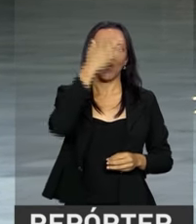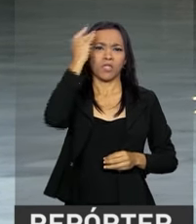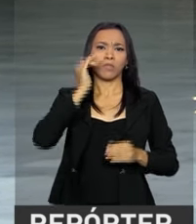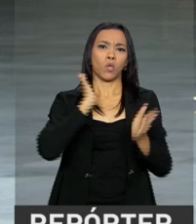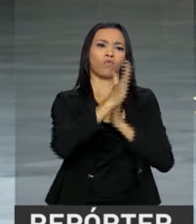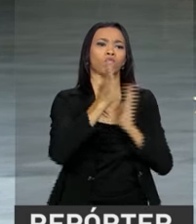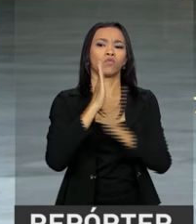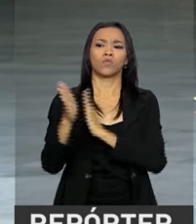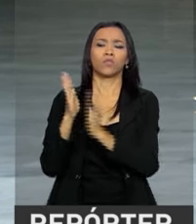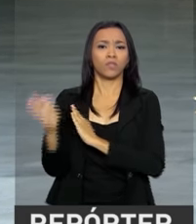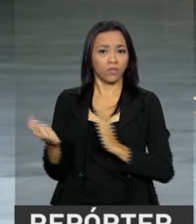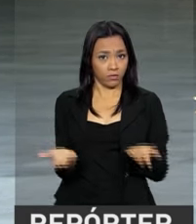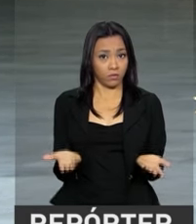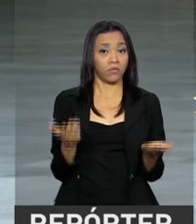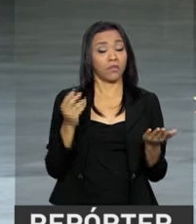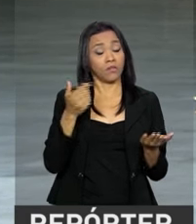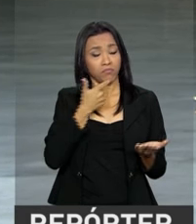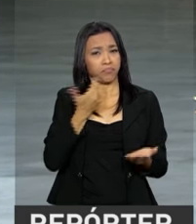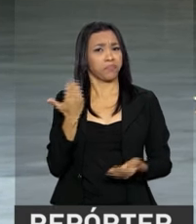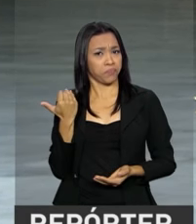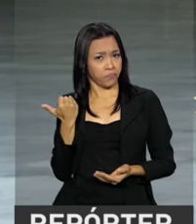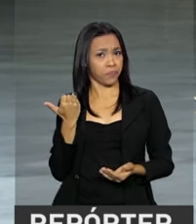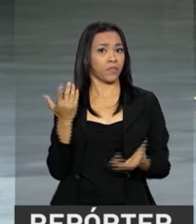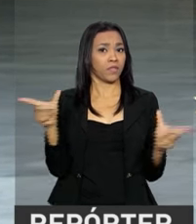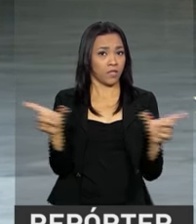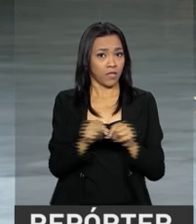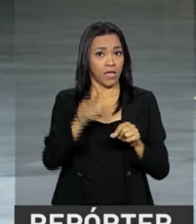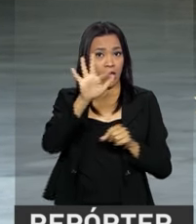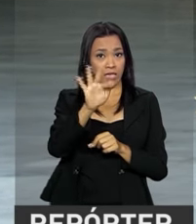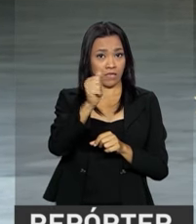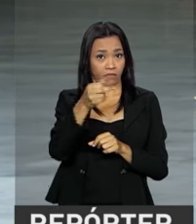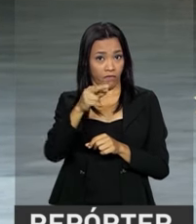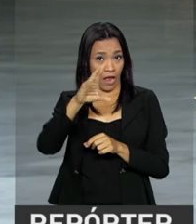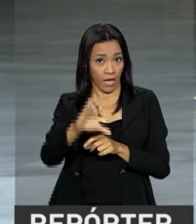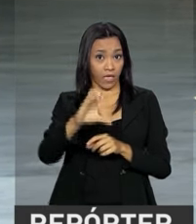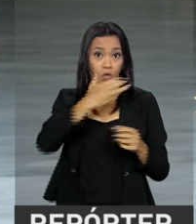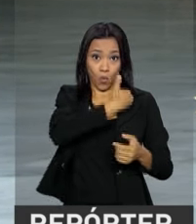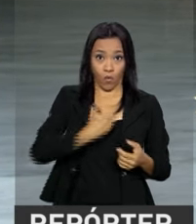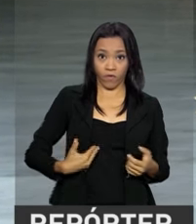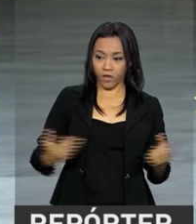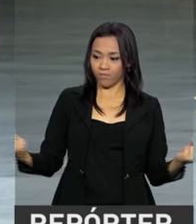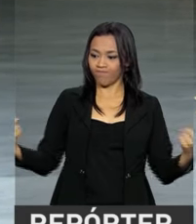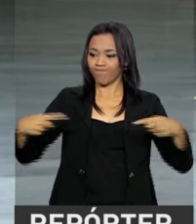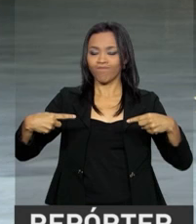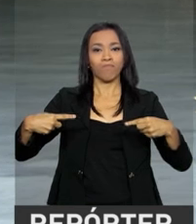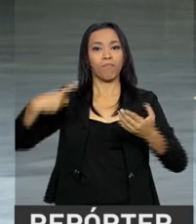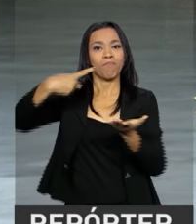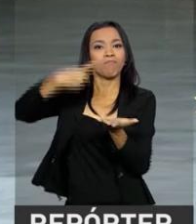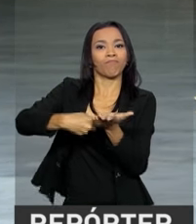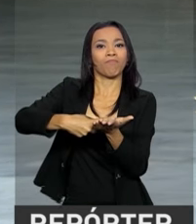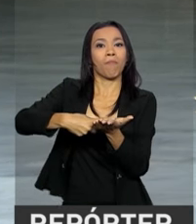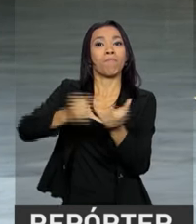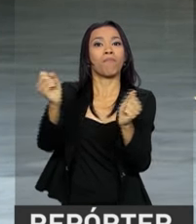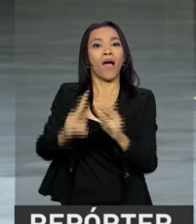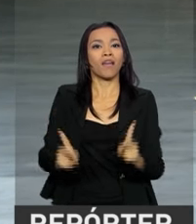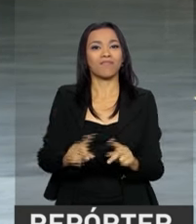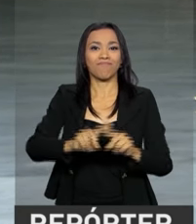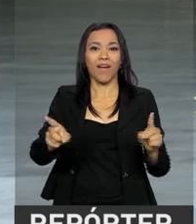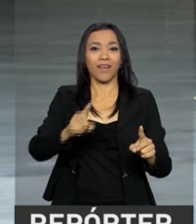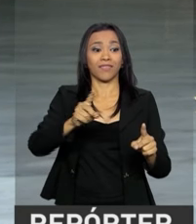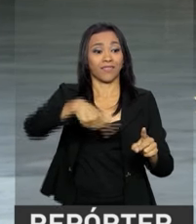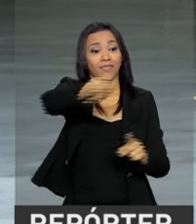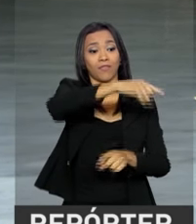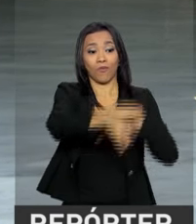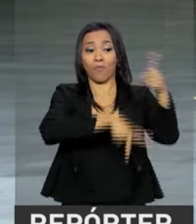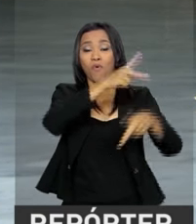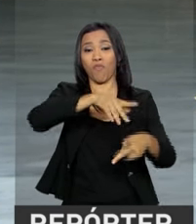internos. A gente lembra, inclusive, que recentemente as FARC e o governo colombiano anunciaram um acordo de paz que acabou sendo rejeitado pela